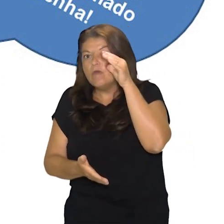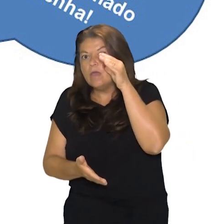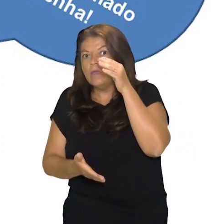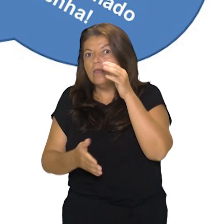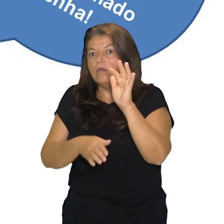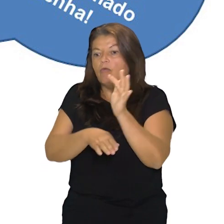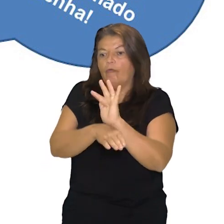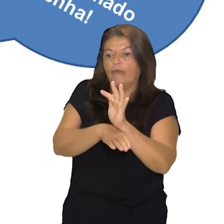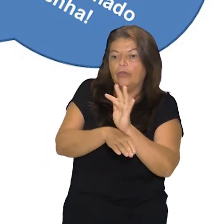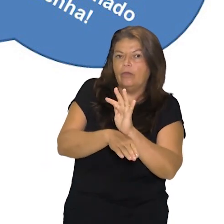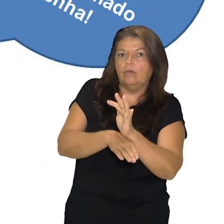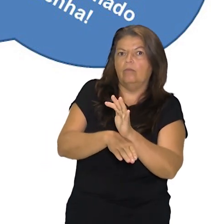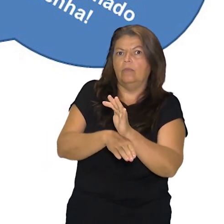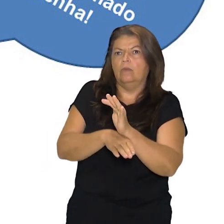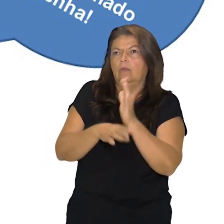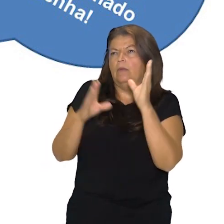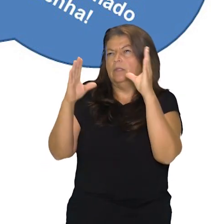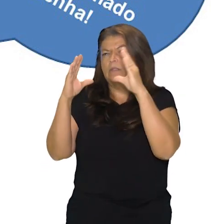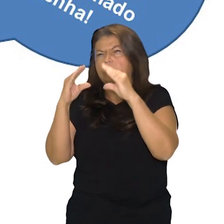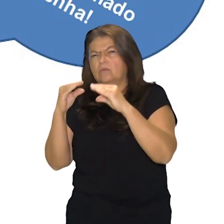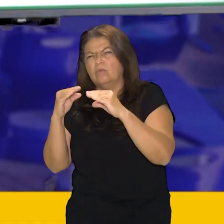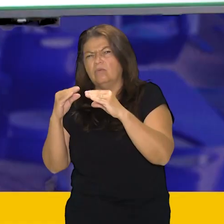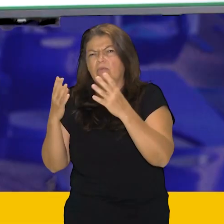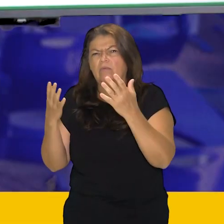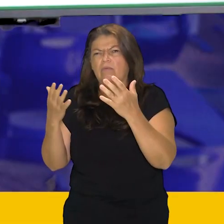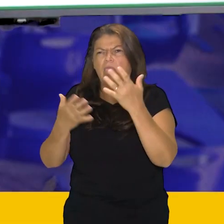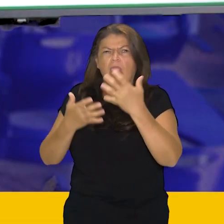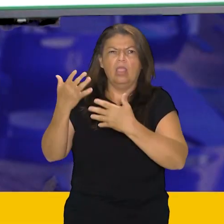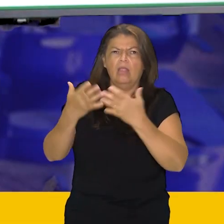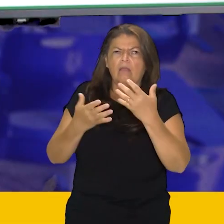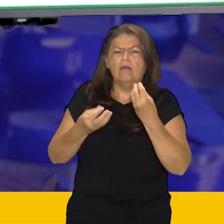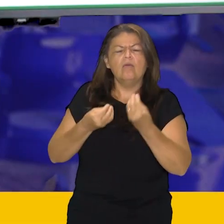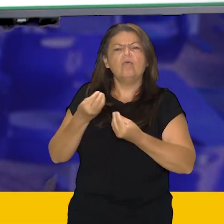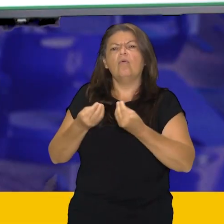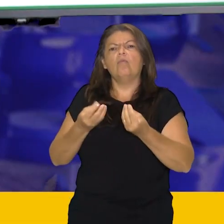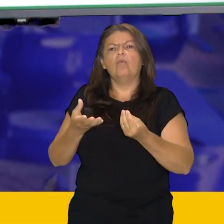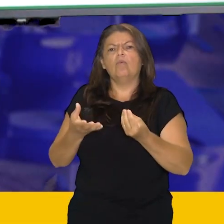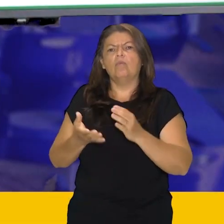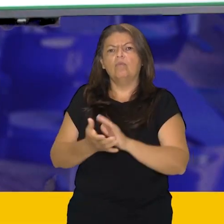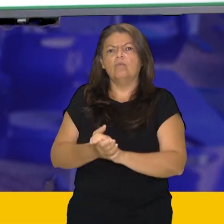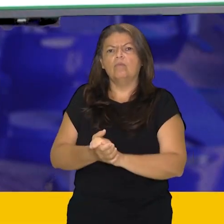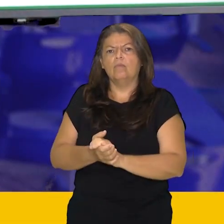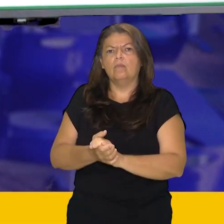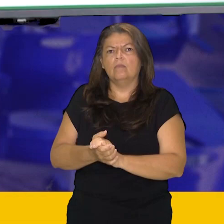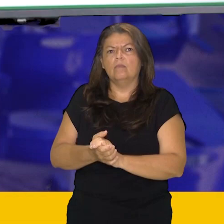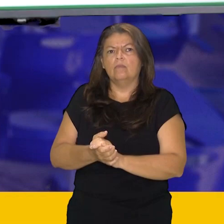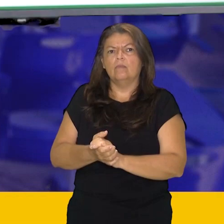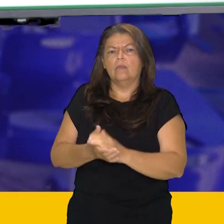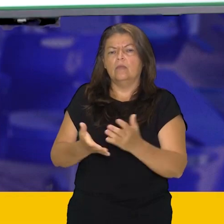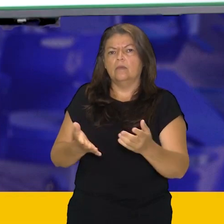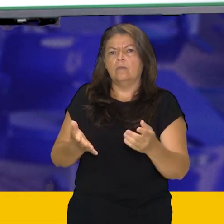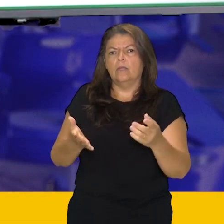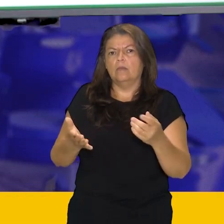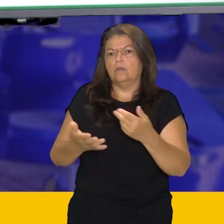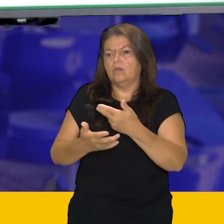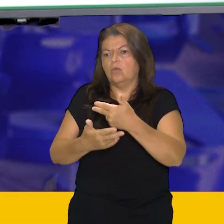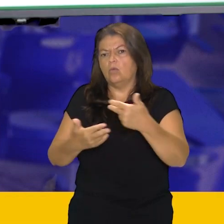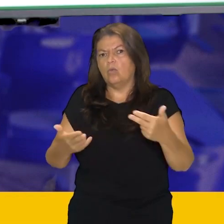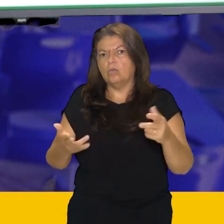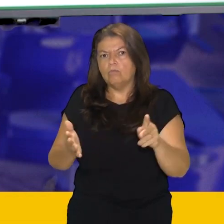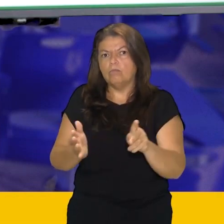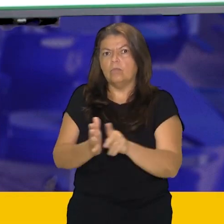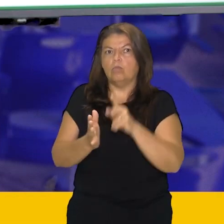escuras, sem ter uma noção sobre esse produto cultural que nós estamos tentando ver ou